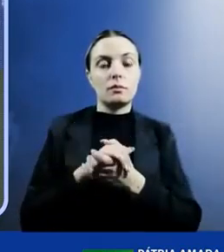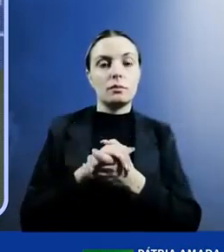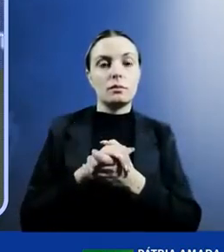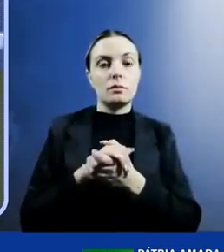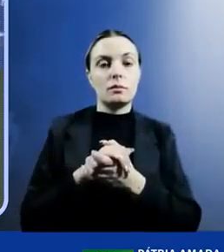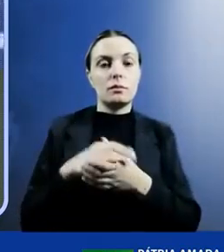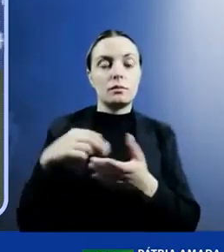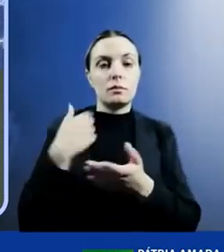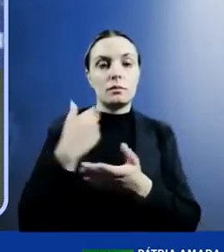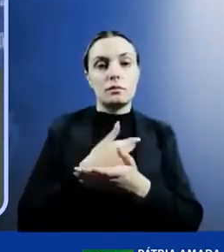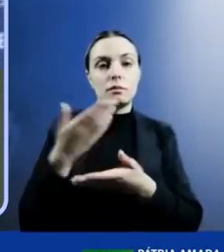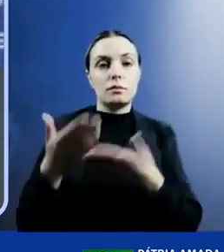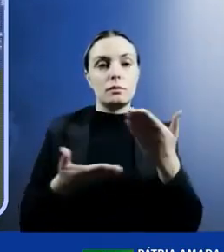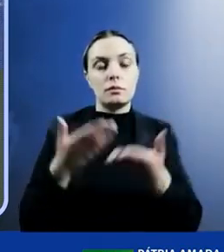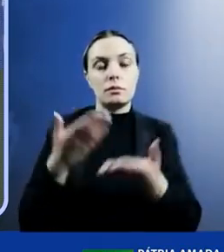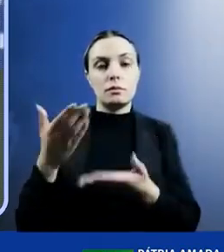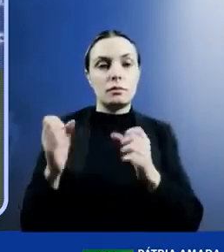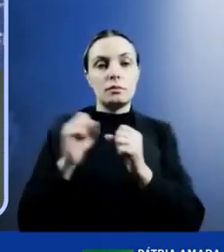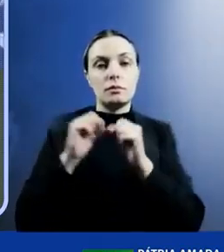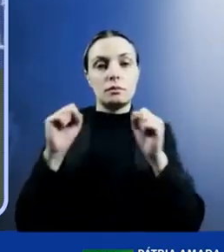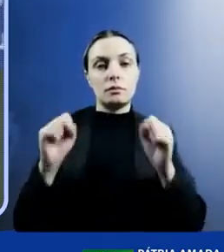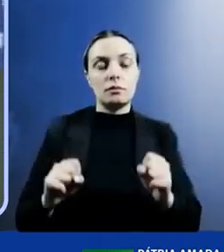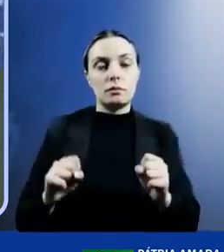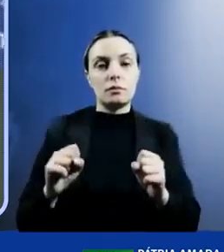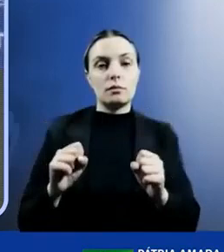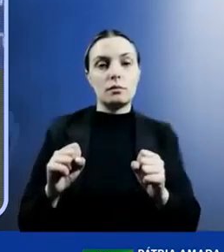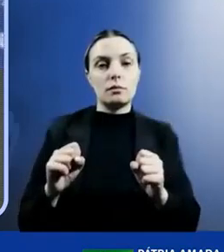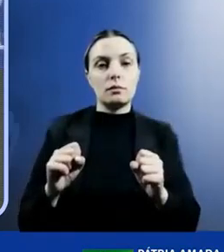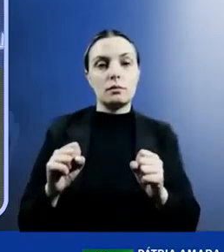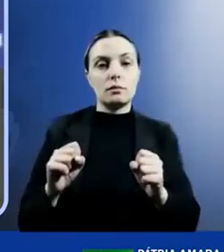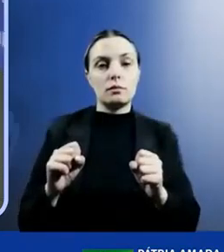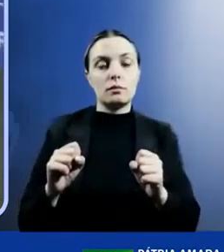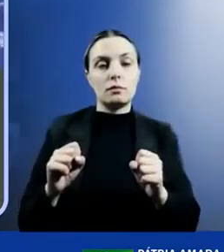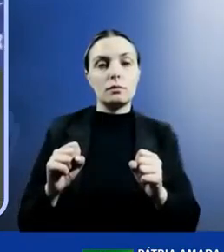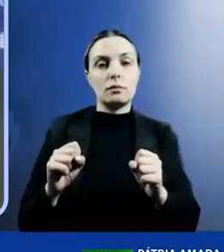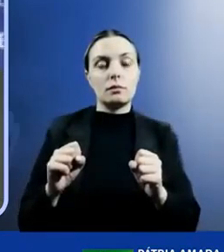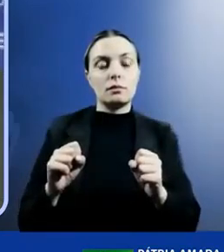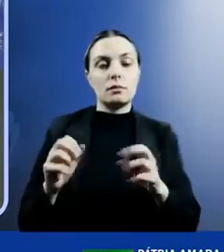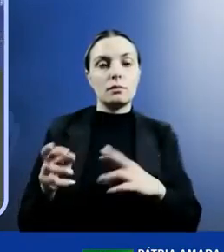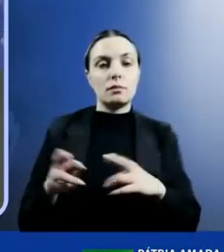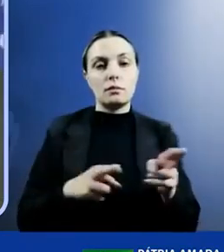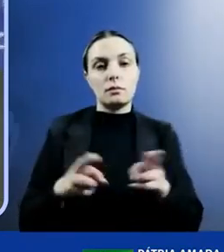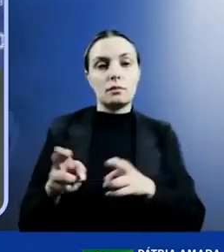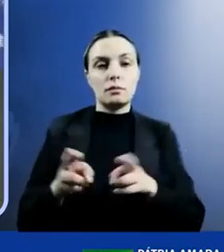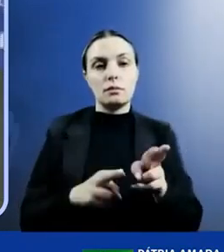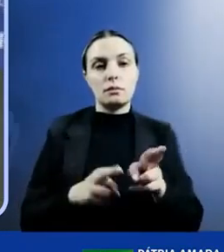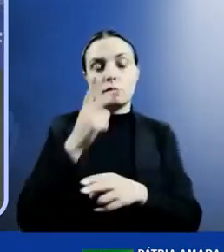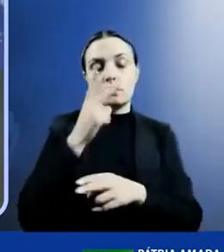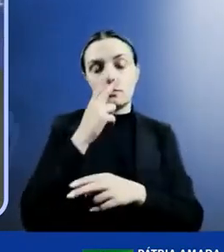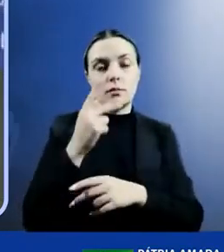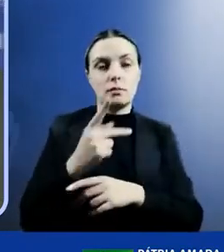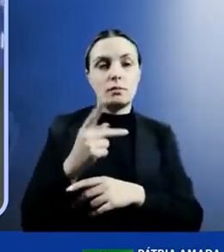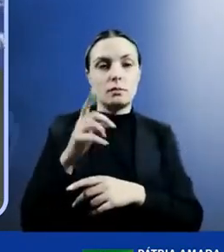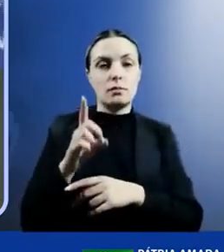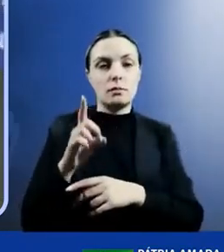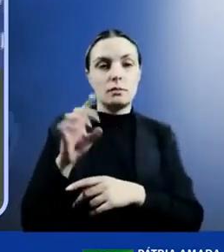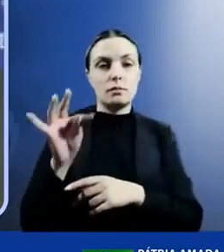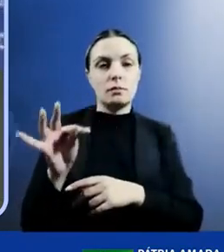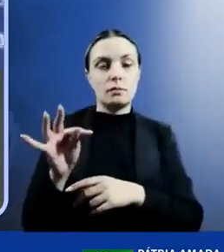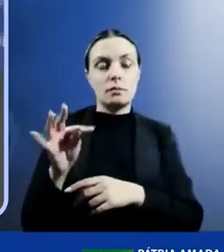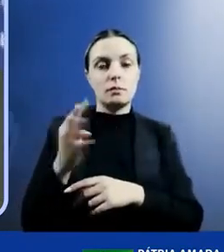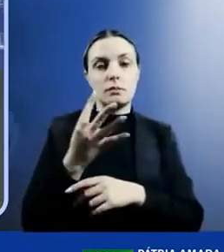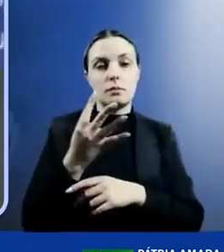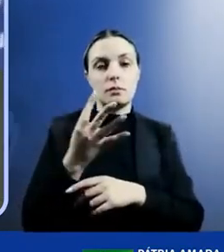o sistema de transposição do Rio São Francisco. A gente está falando de uma PPP de 450